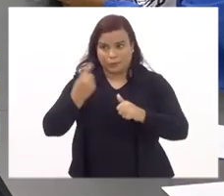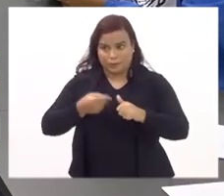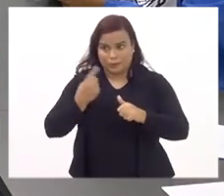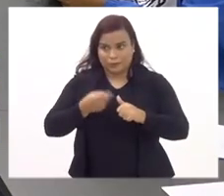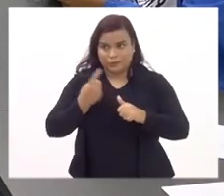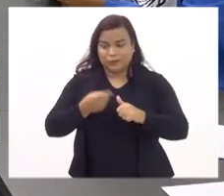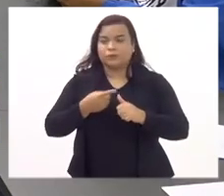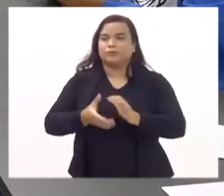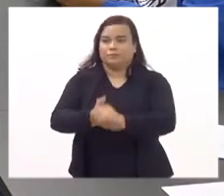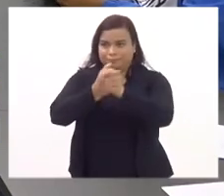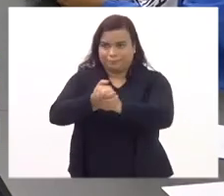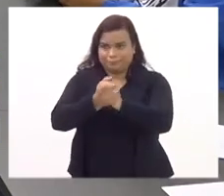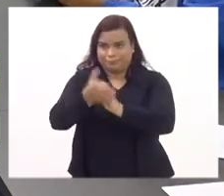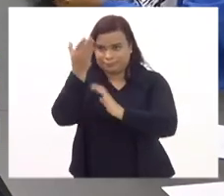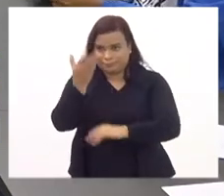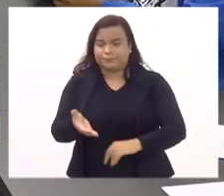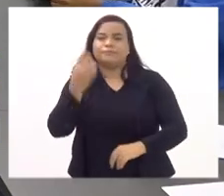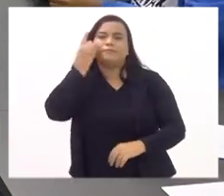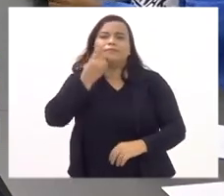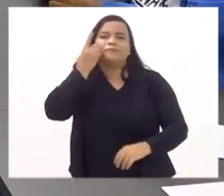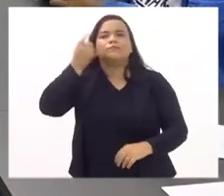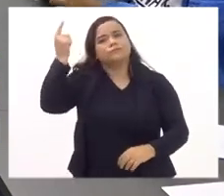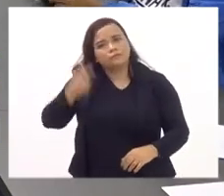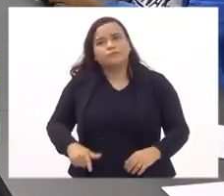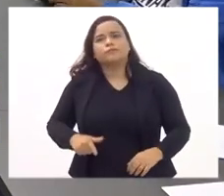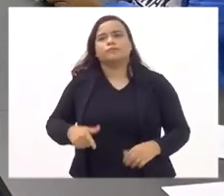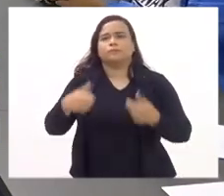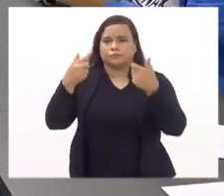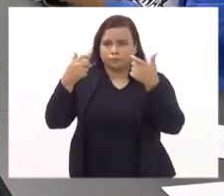queria cumprimentar você, mais uma vez, aí,